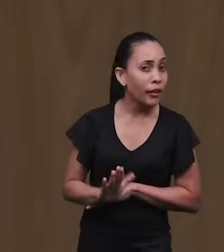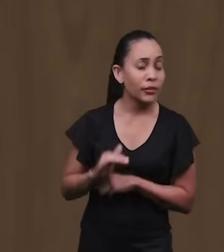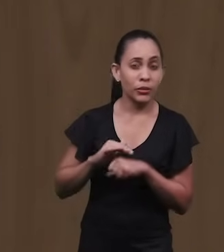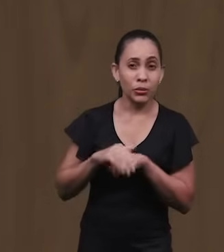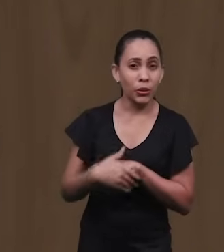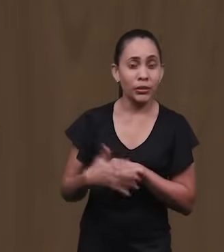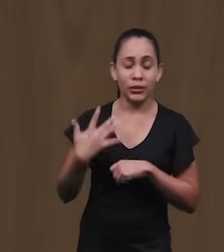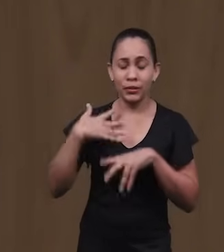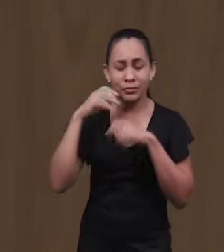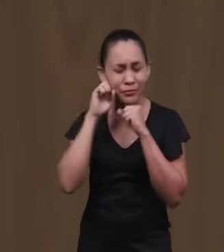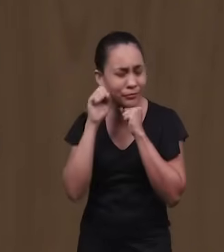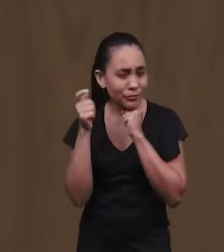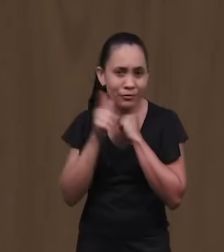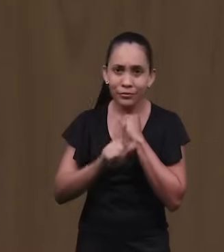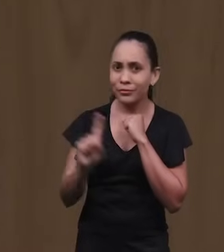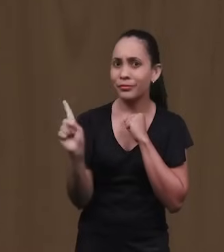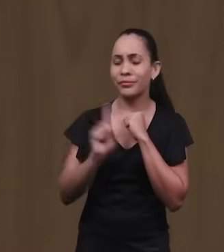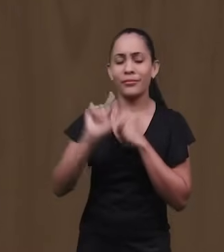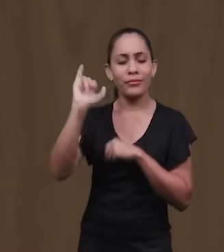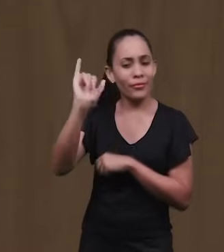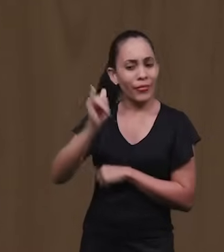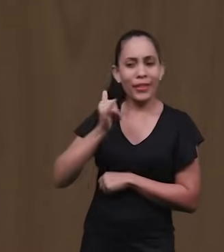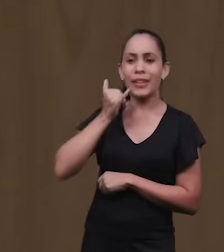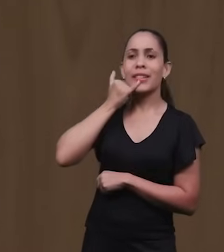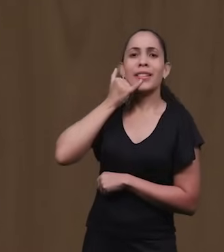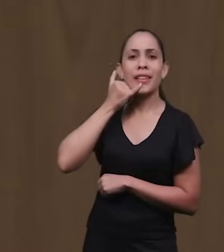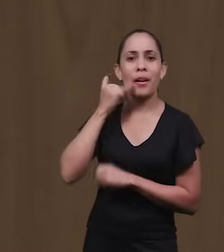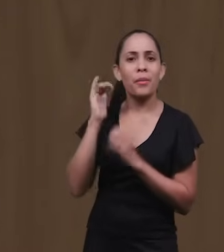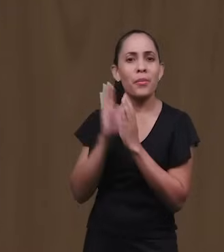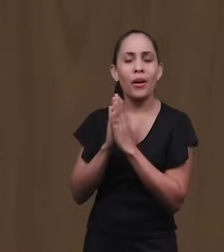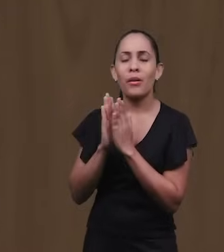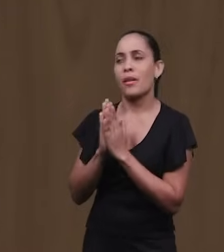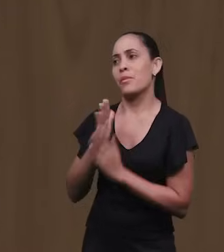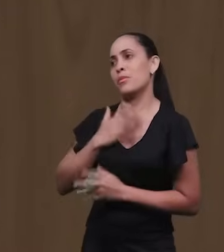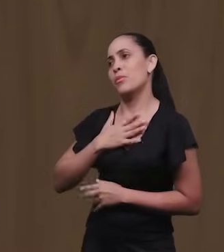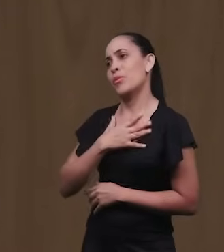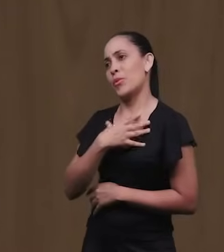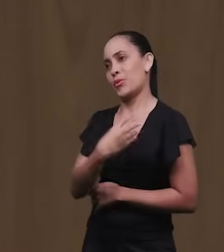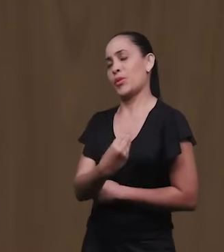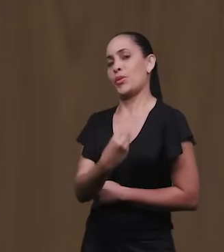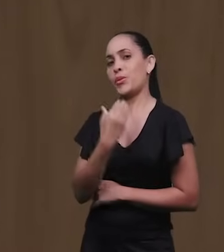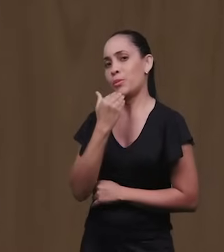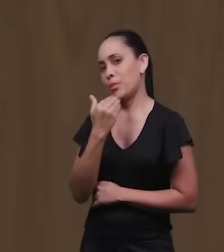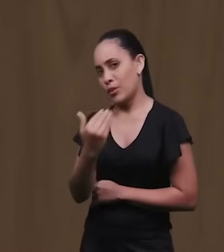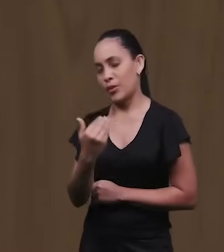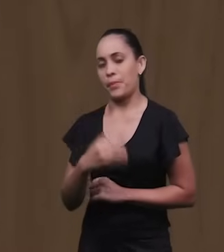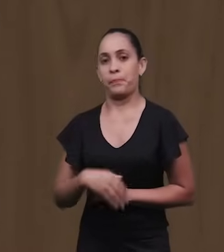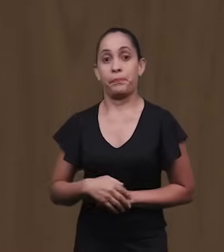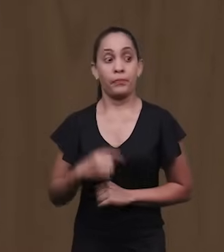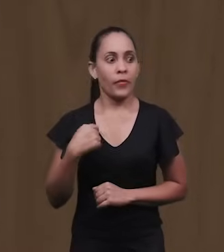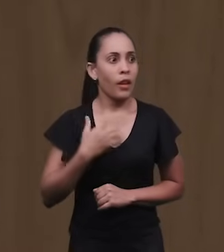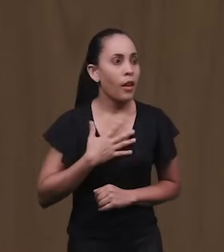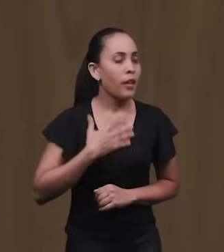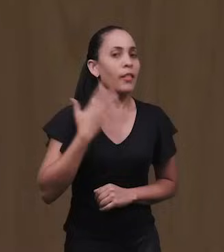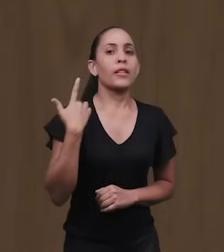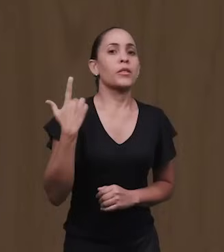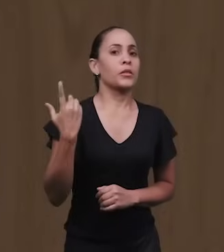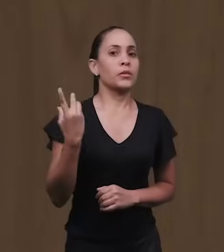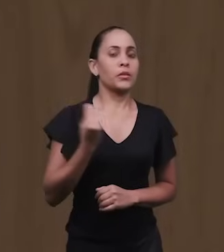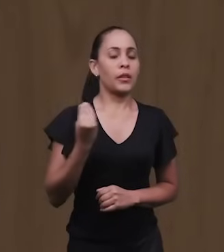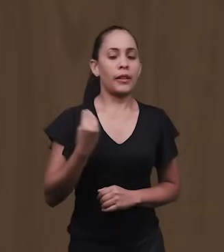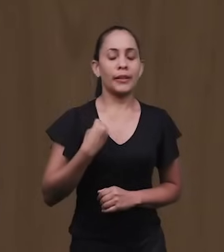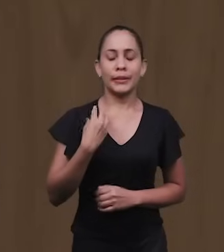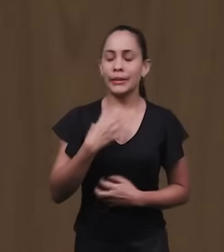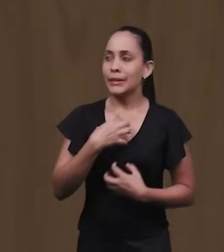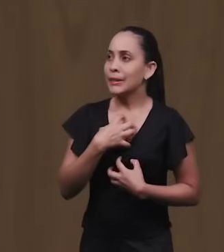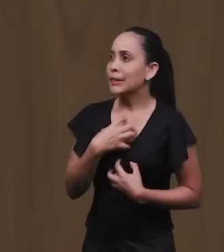até o sono em função do filho, ligava de madrugada para orar pelo filho. E para surpresa dela, ela contou isso com